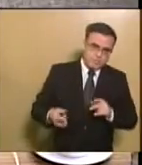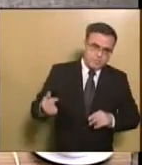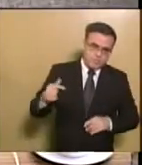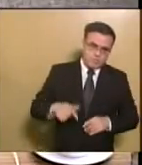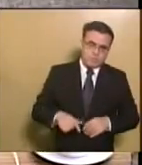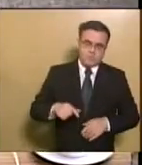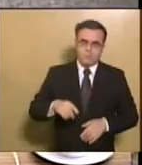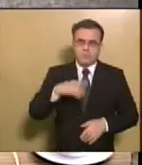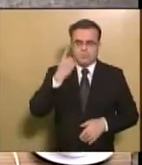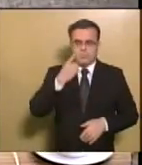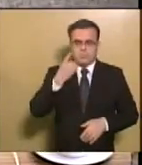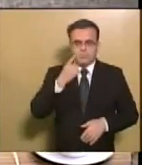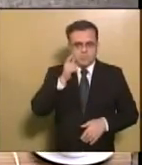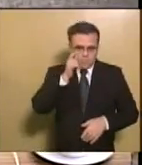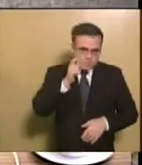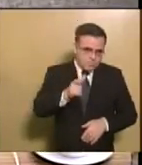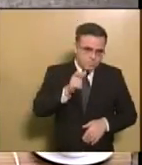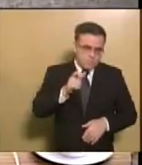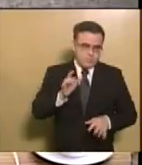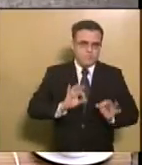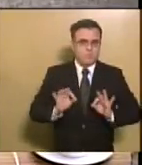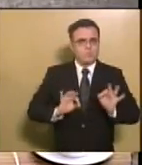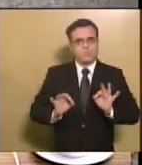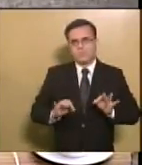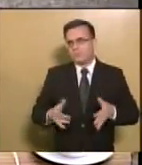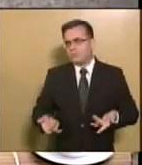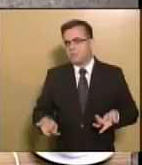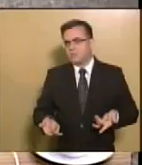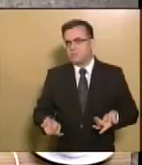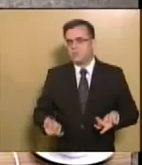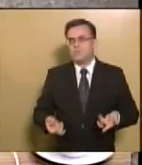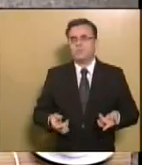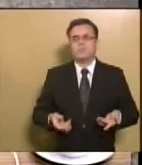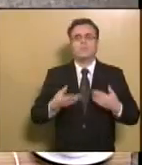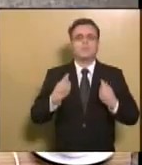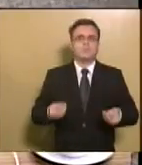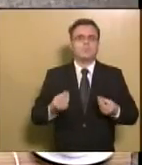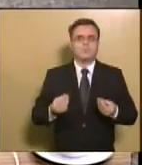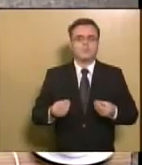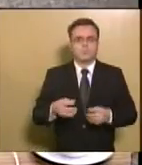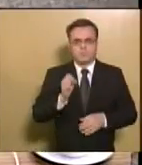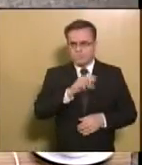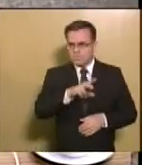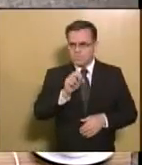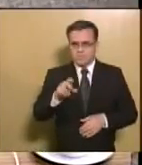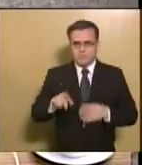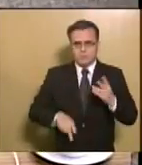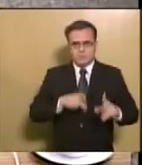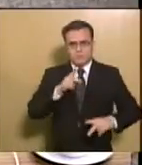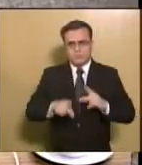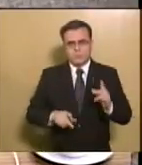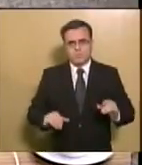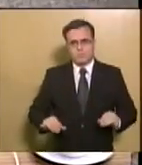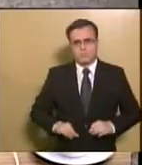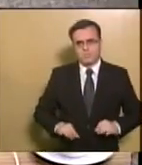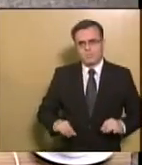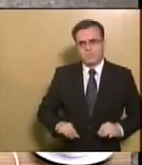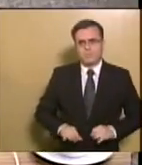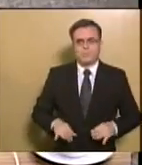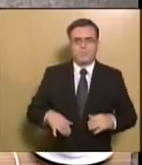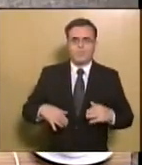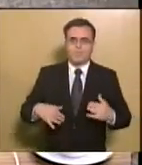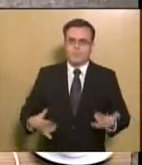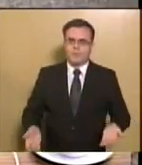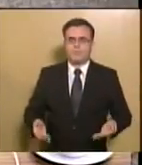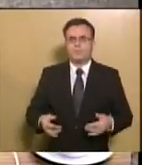aqui tem interesse pessoal nisso, não. Agora, o que não dá é para ver a população sofrendo, pagando com a